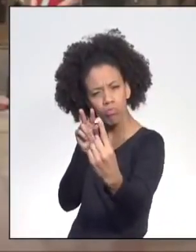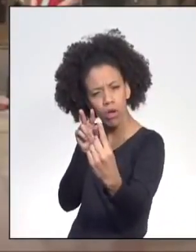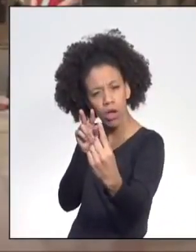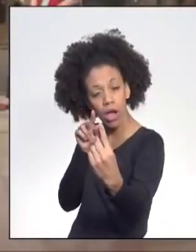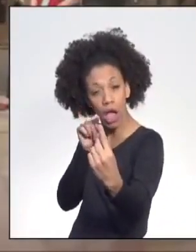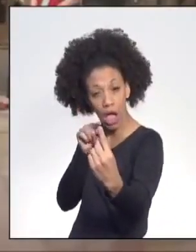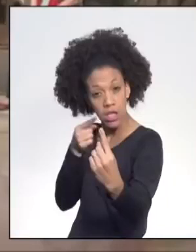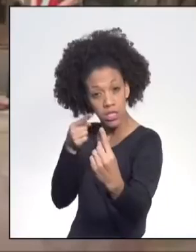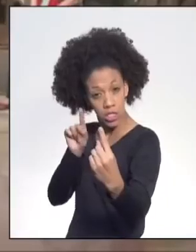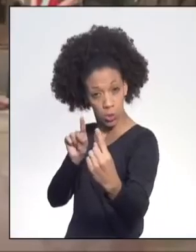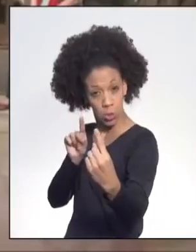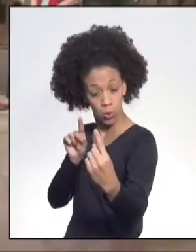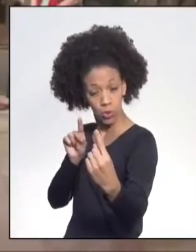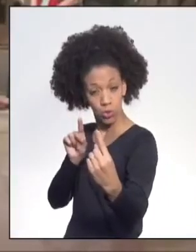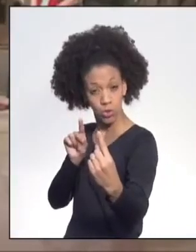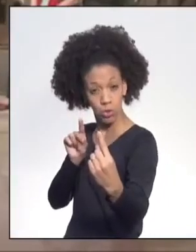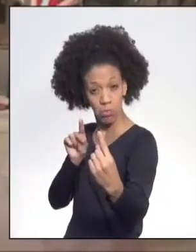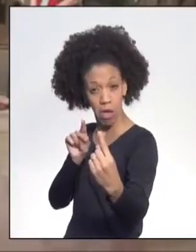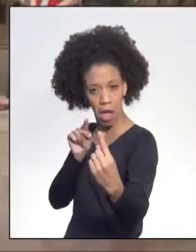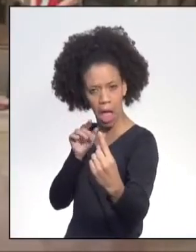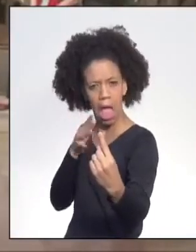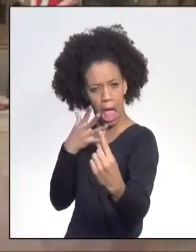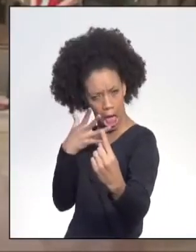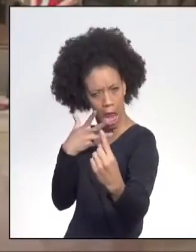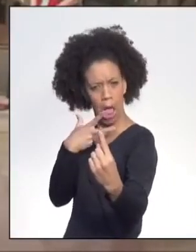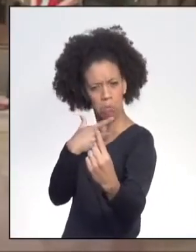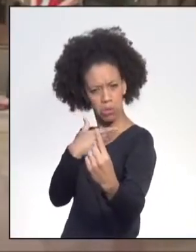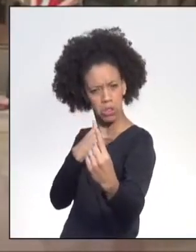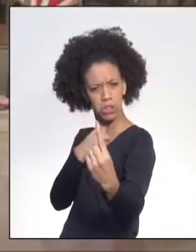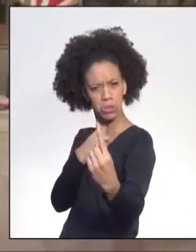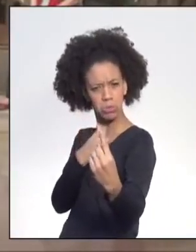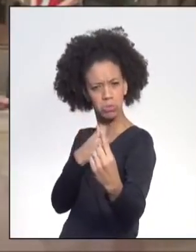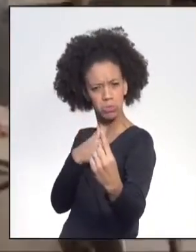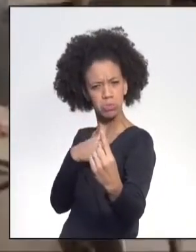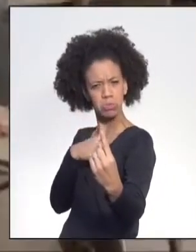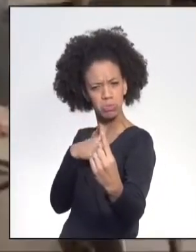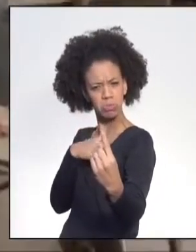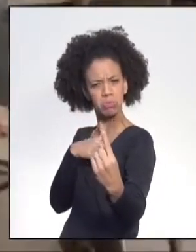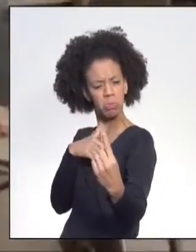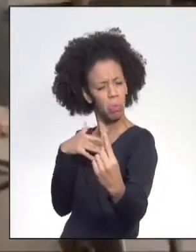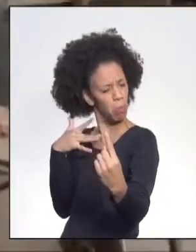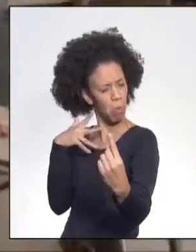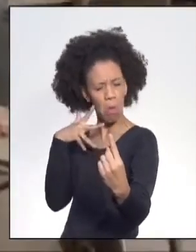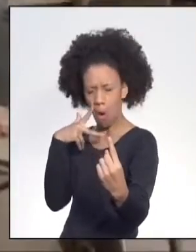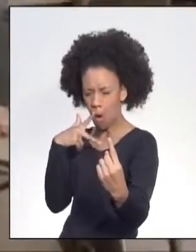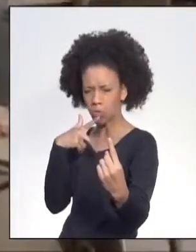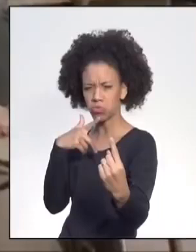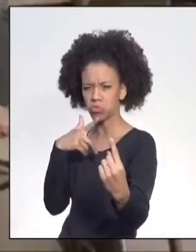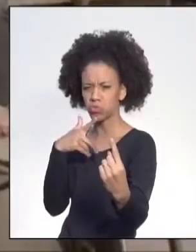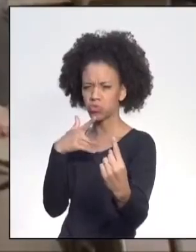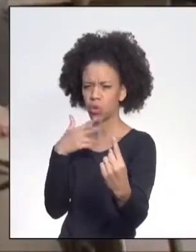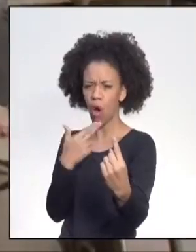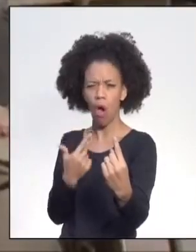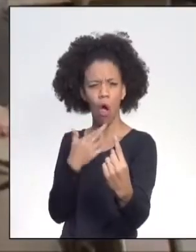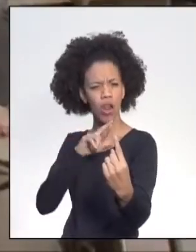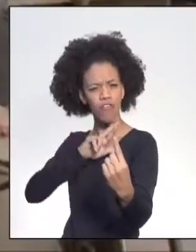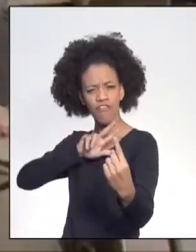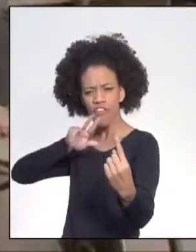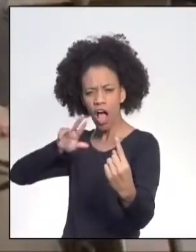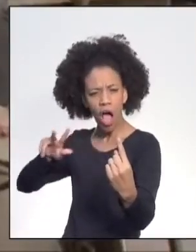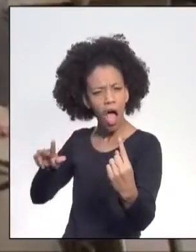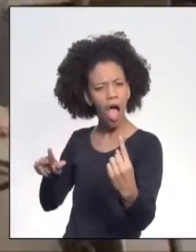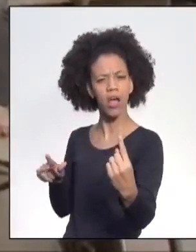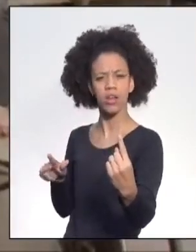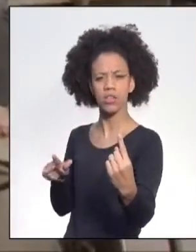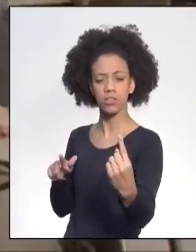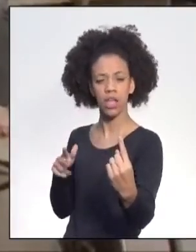último il était beau, era um ser bonito, aussi très beau, também muito bonito, très coloré, muito colorido très paisible. e